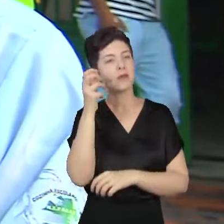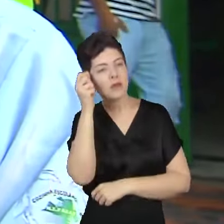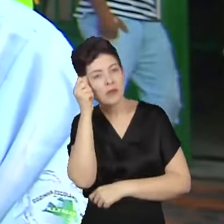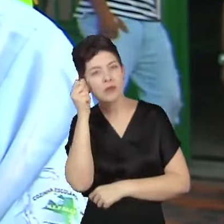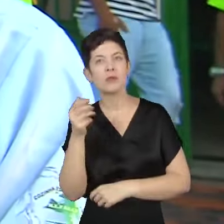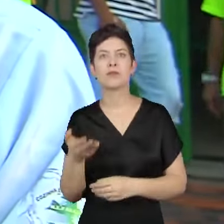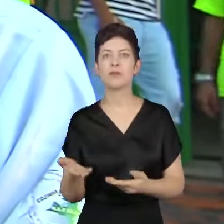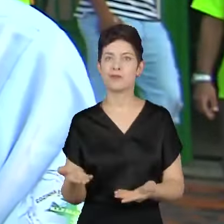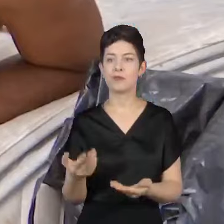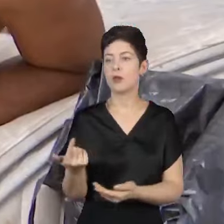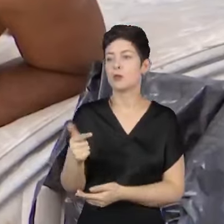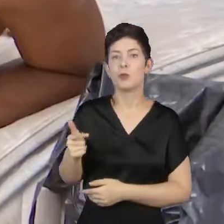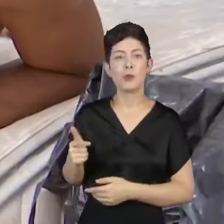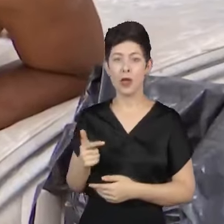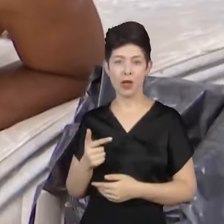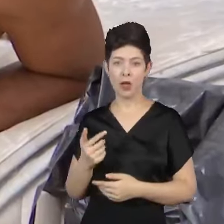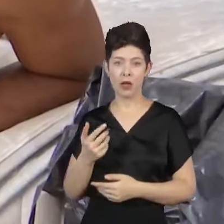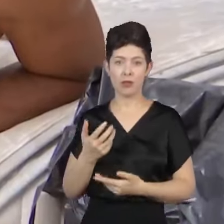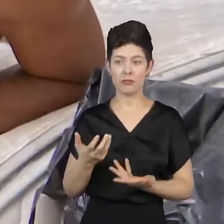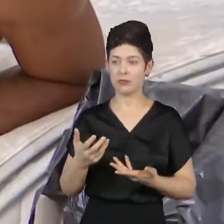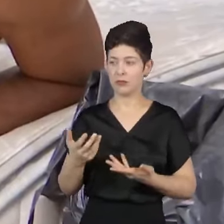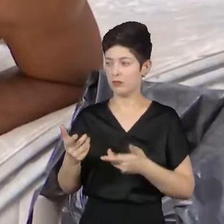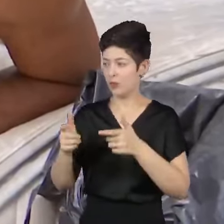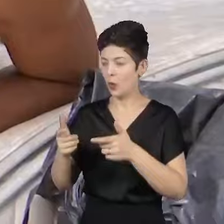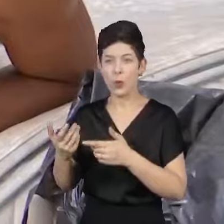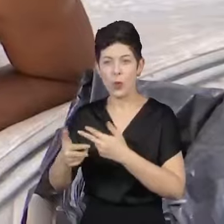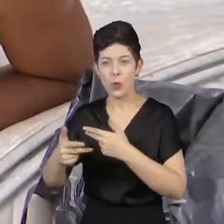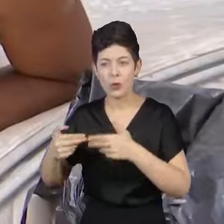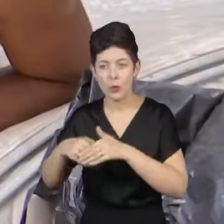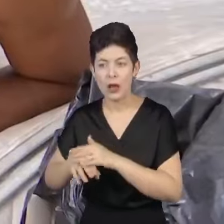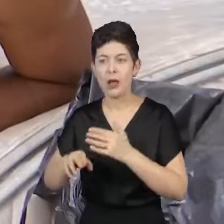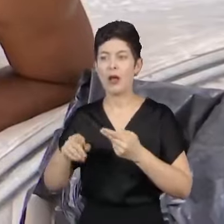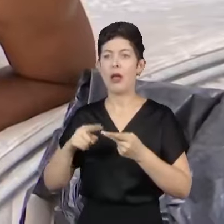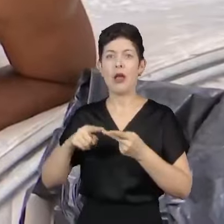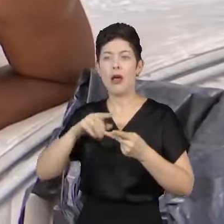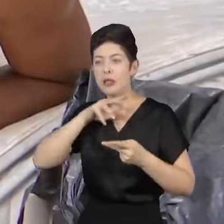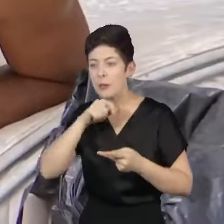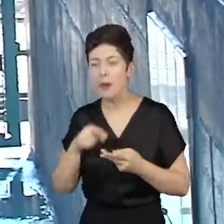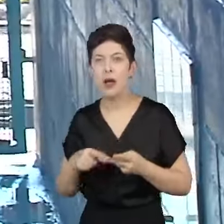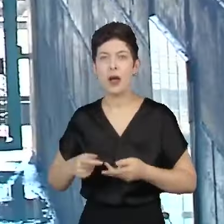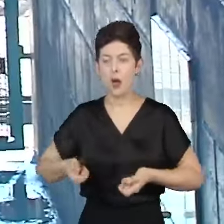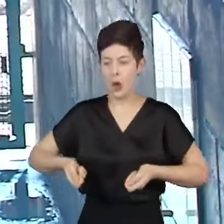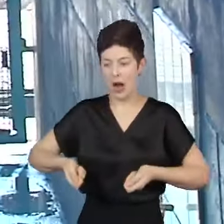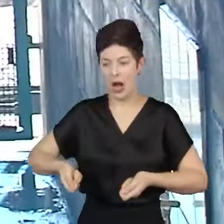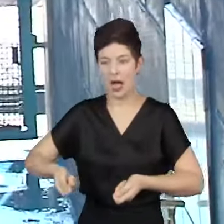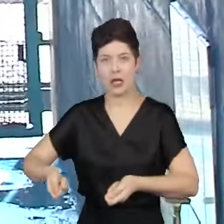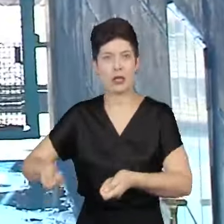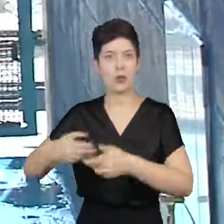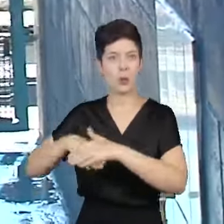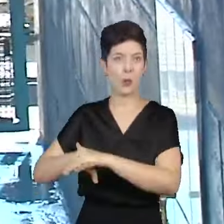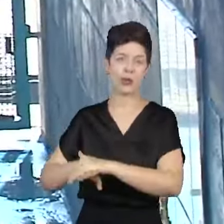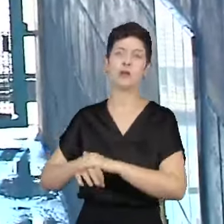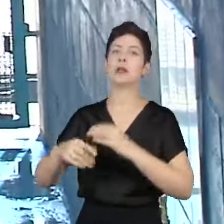não possa ter os seus pertences, seus bens, como o animal e ou sua carroça para guardar. Esse é